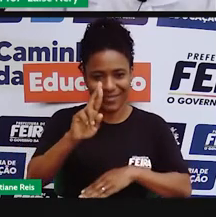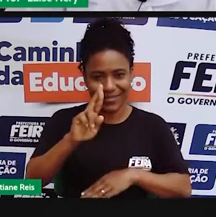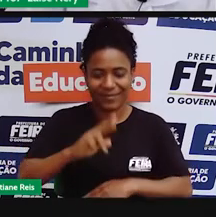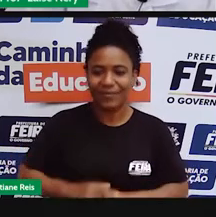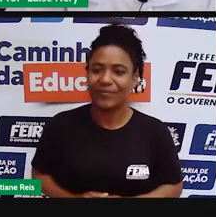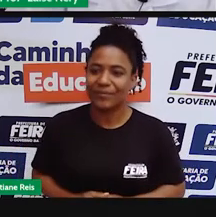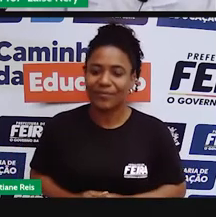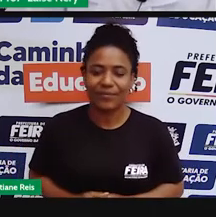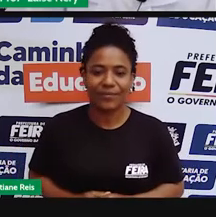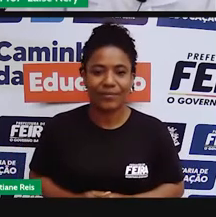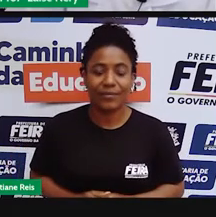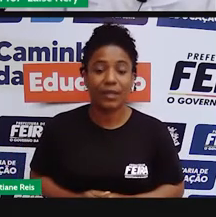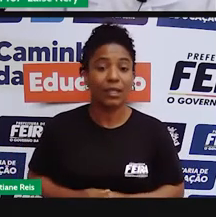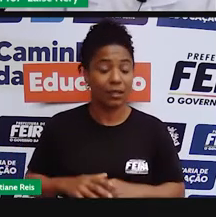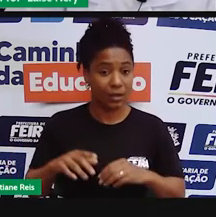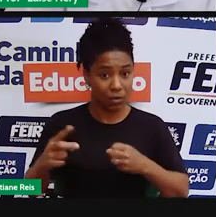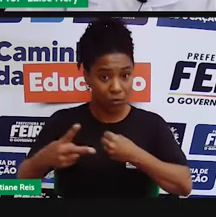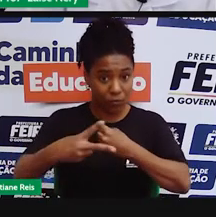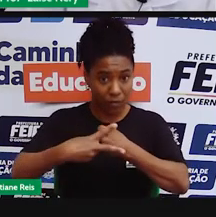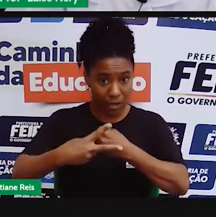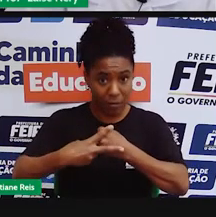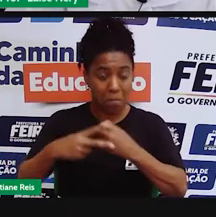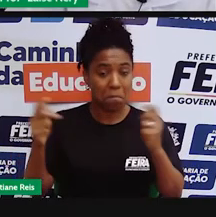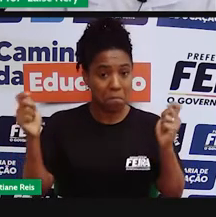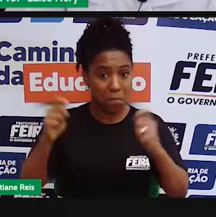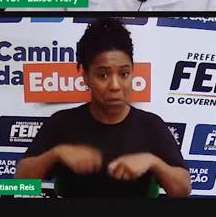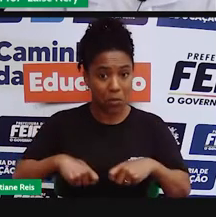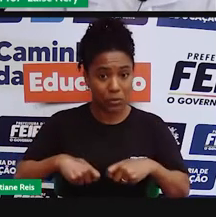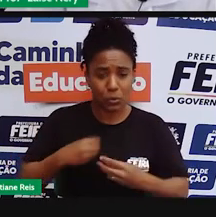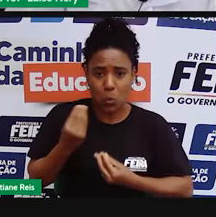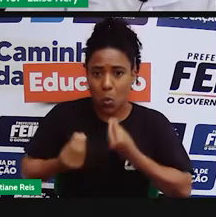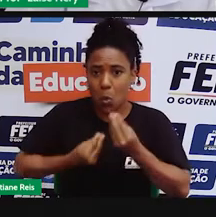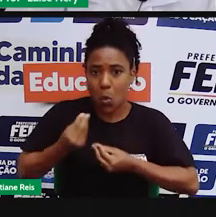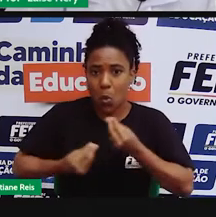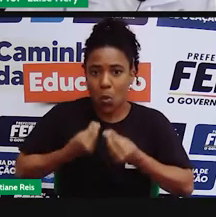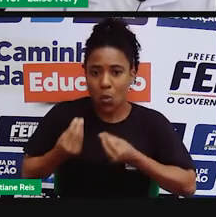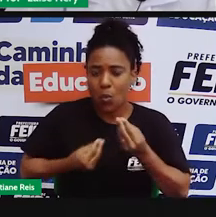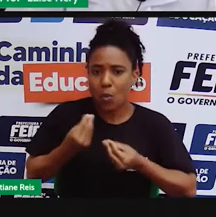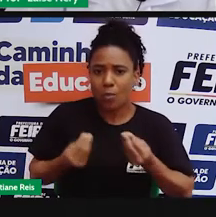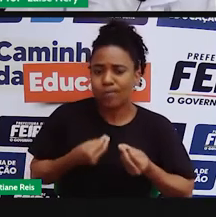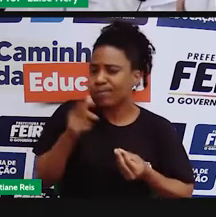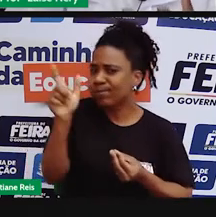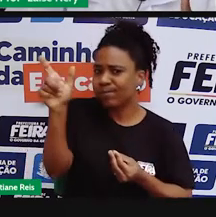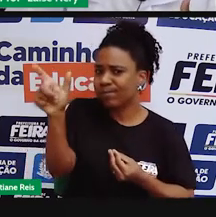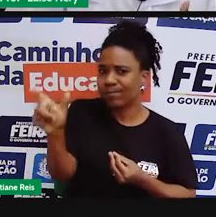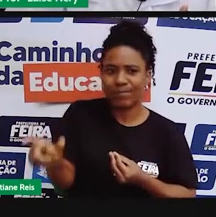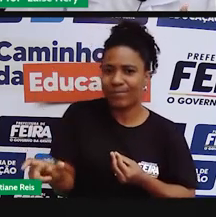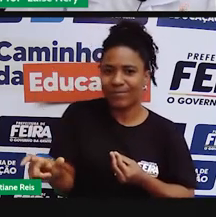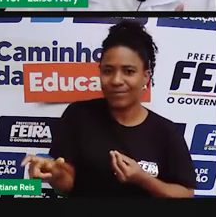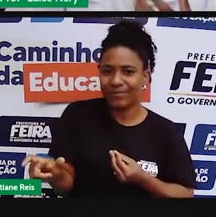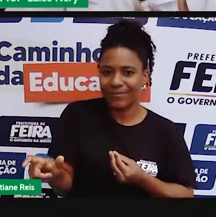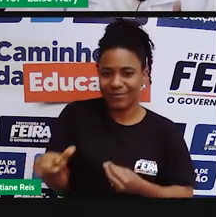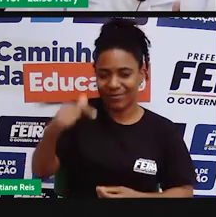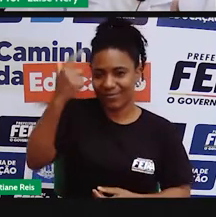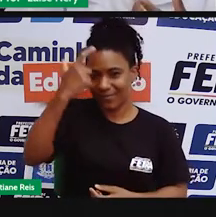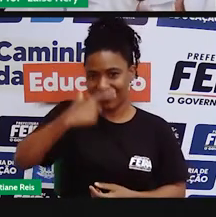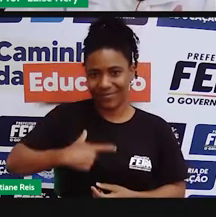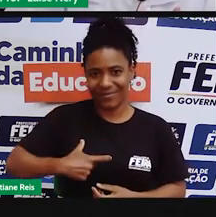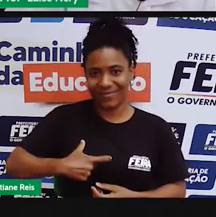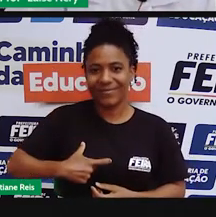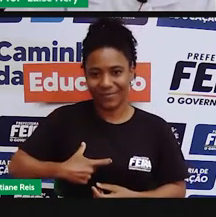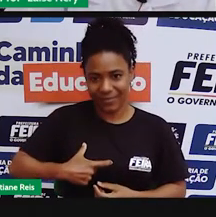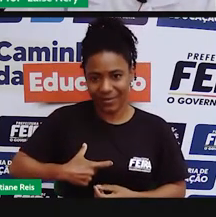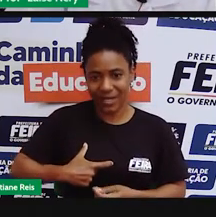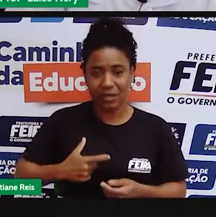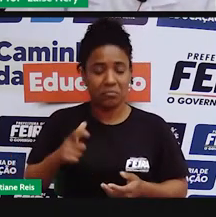Os verbos também podem expressar estado. Um estado de alguém, uma forma que